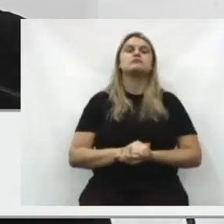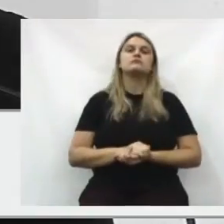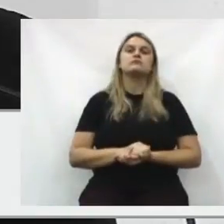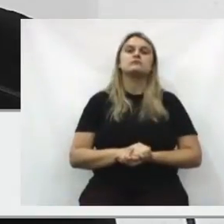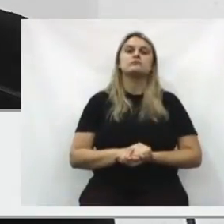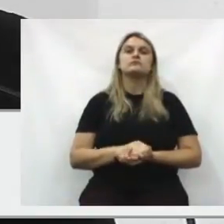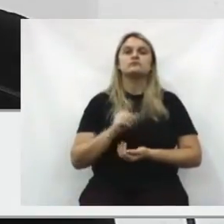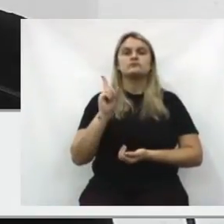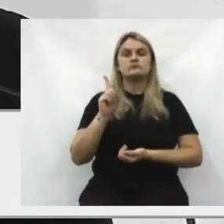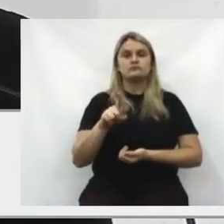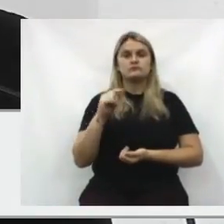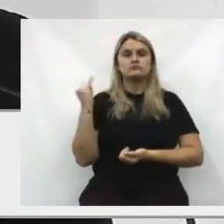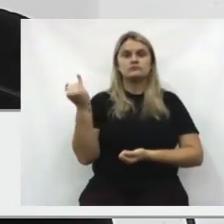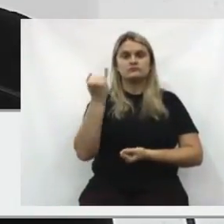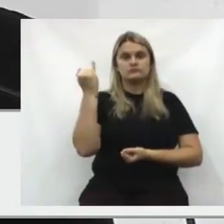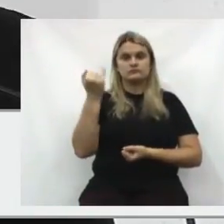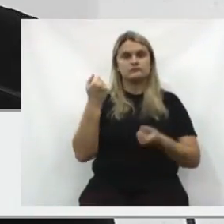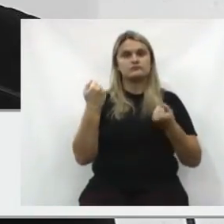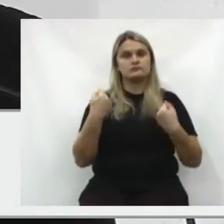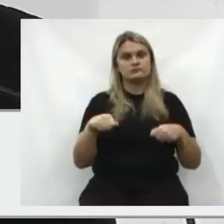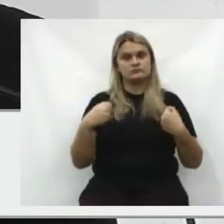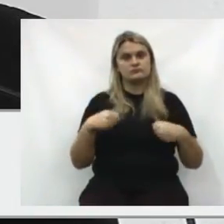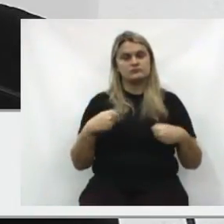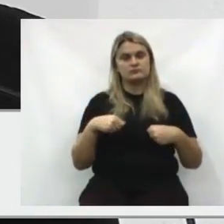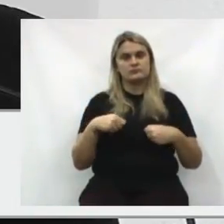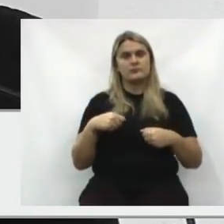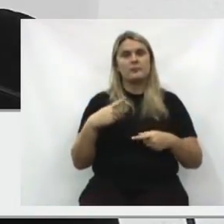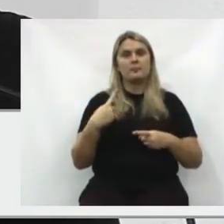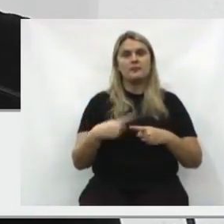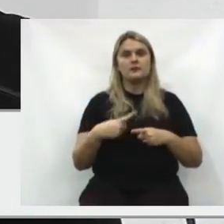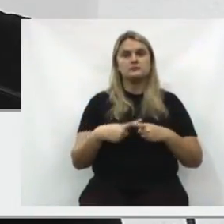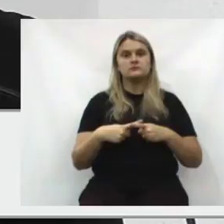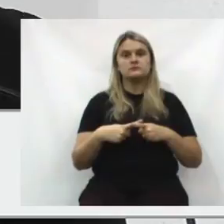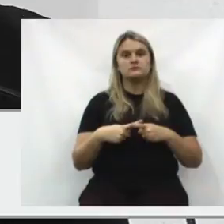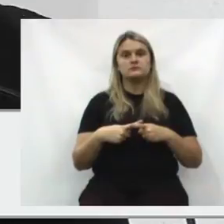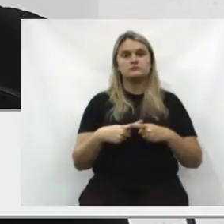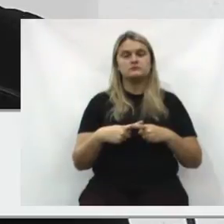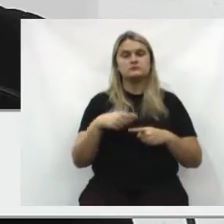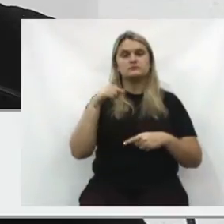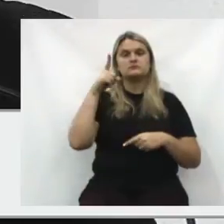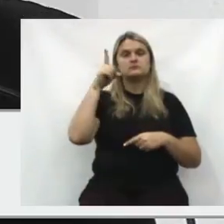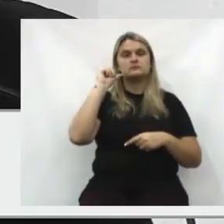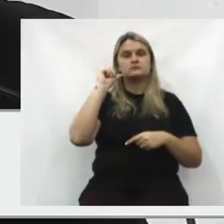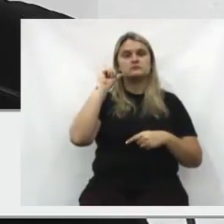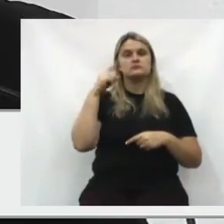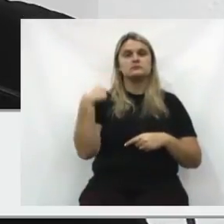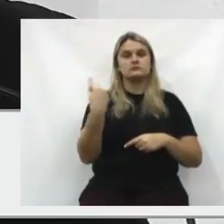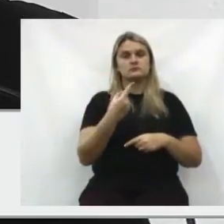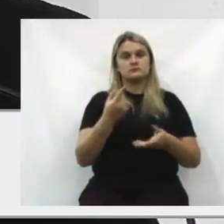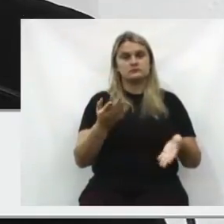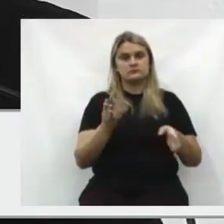Casa de Leis. Extremamente importantes e necessários, porque ontem ainda